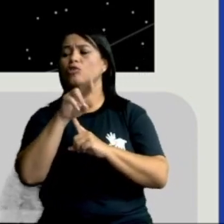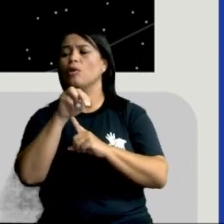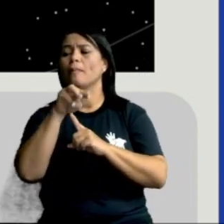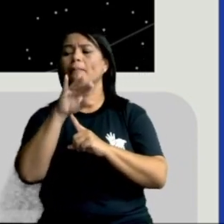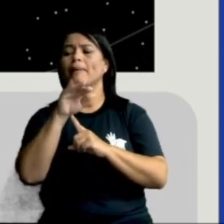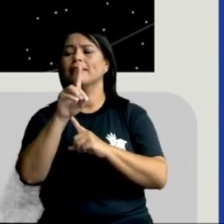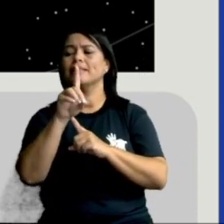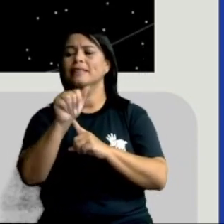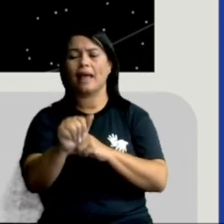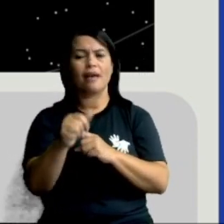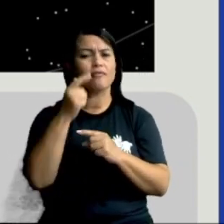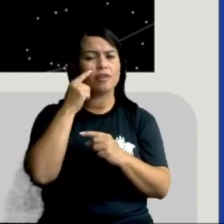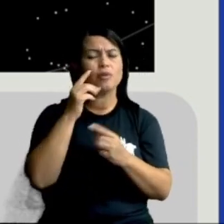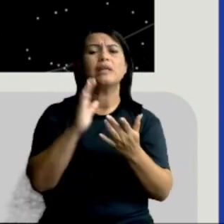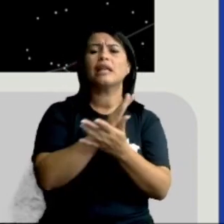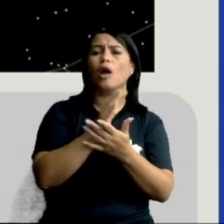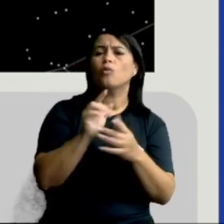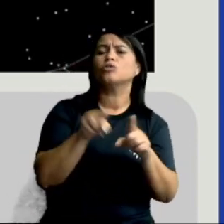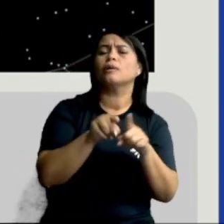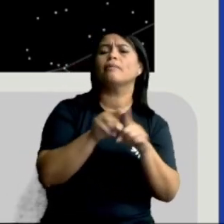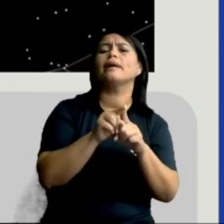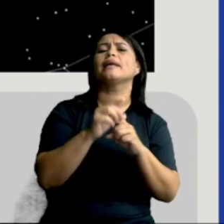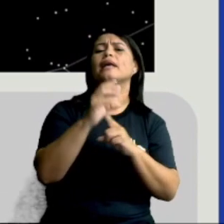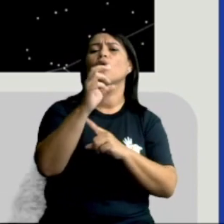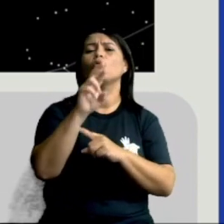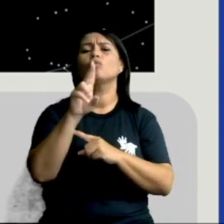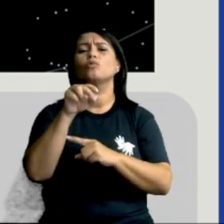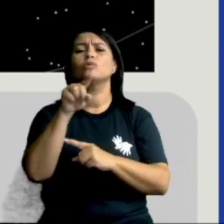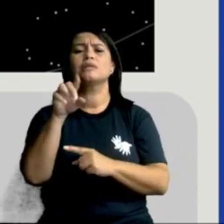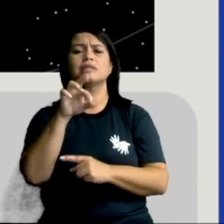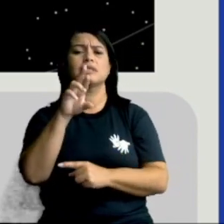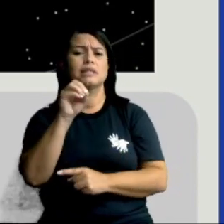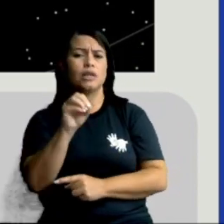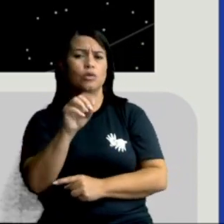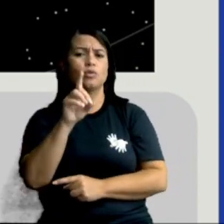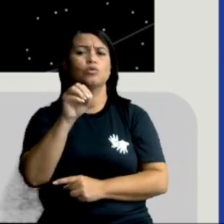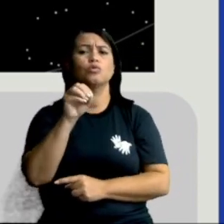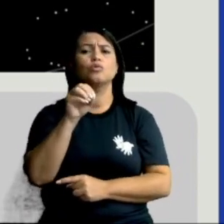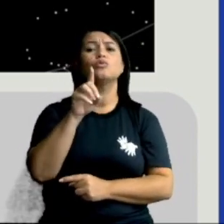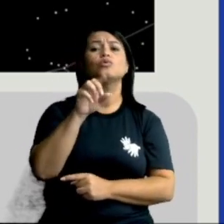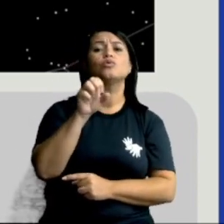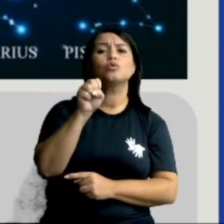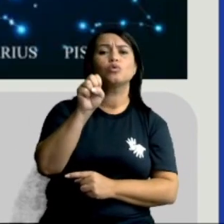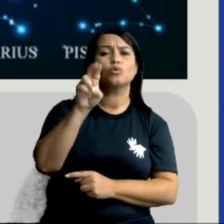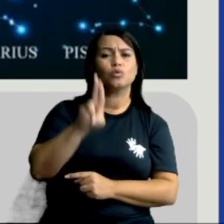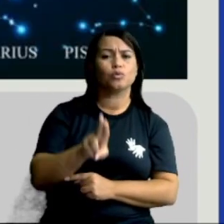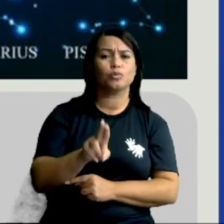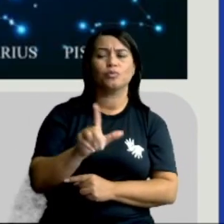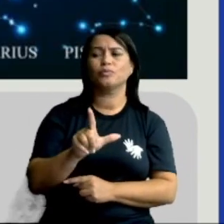a que a gente falou, Cruzeiro do Sul e a Ursa Maior.